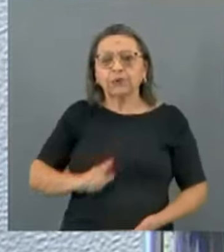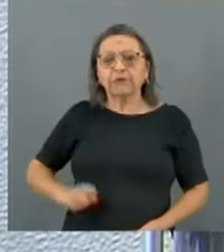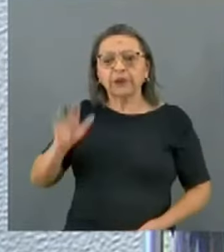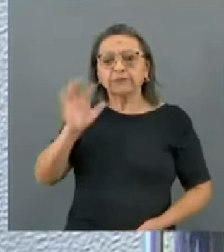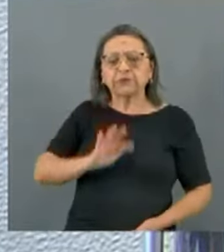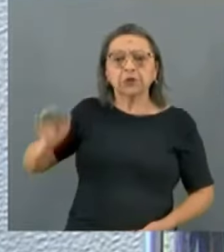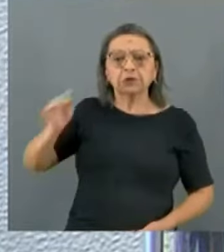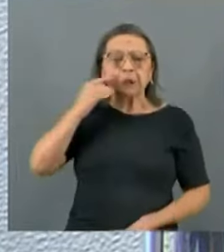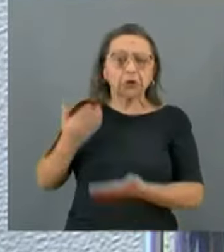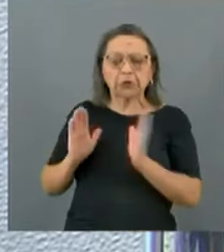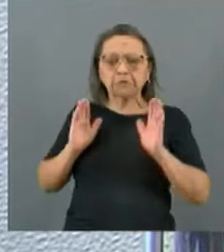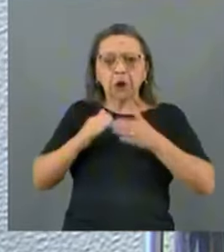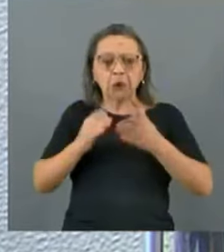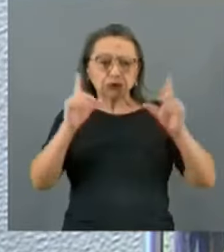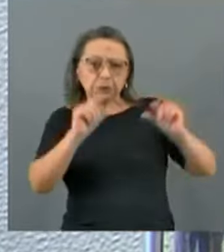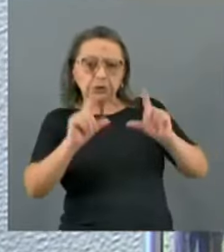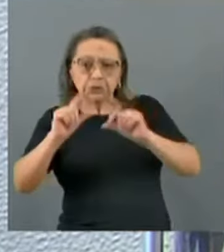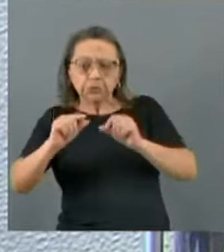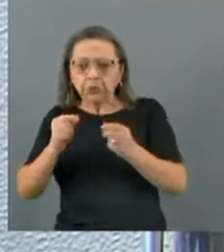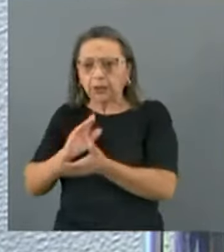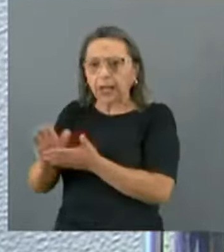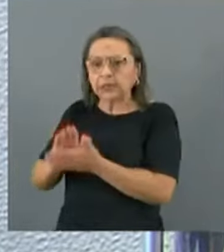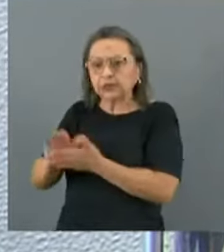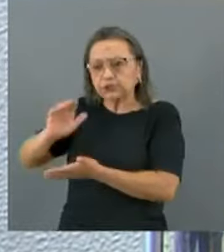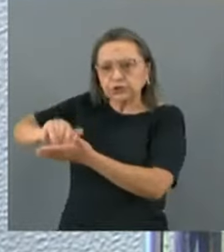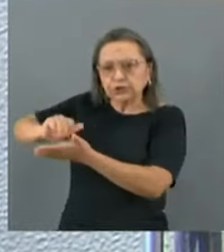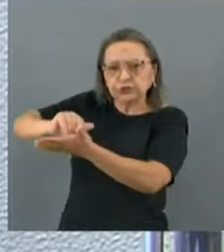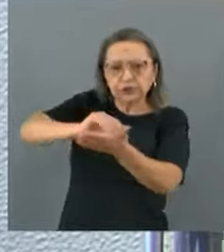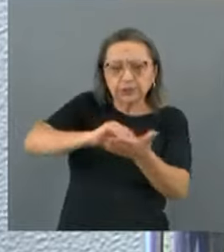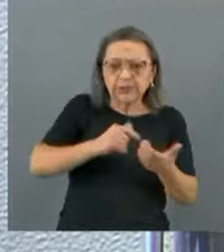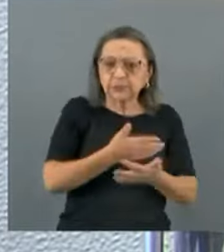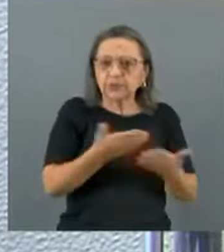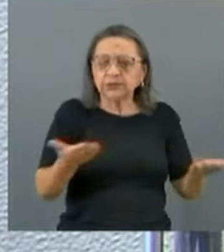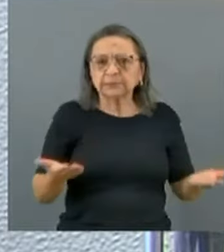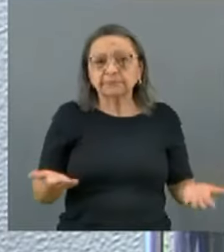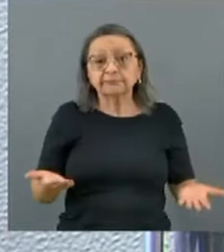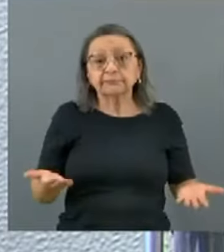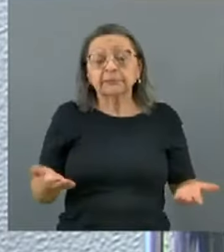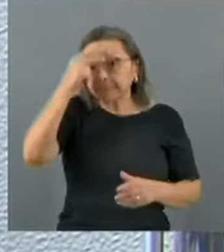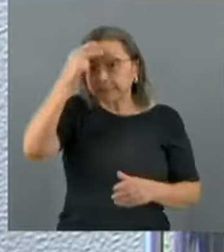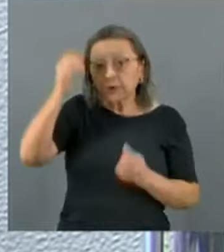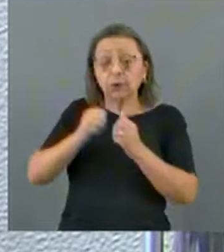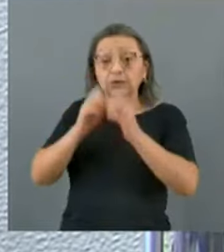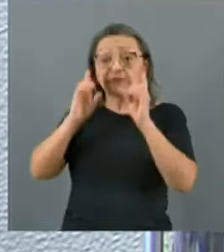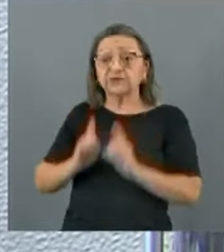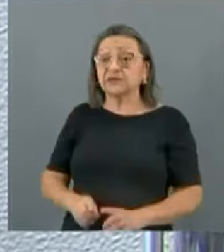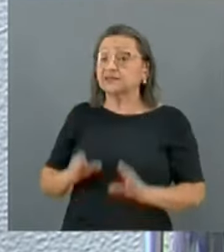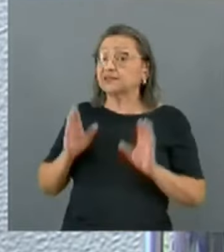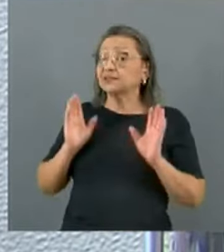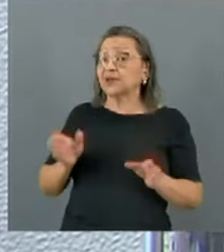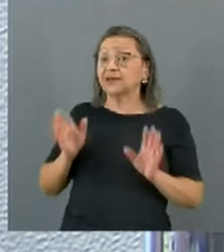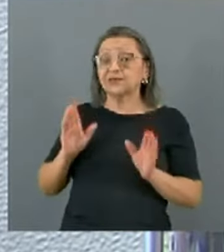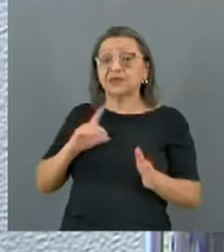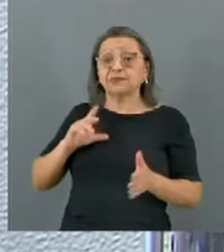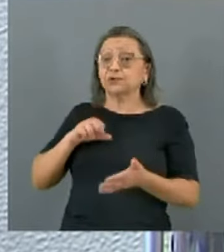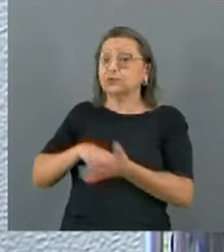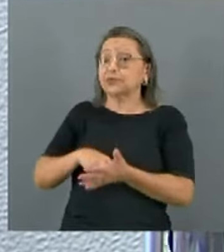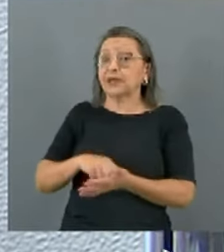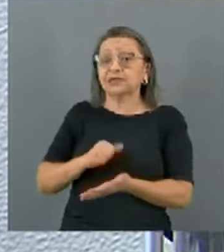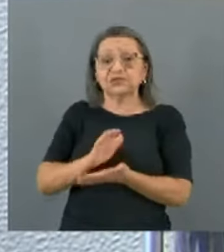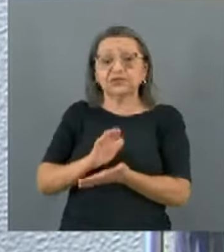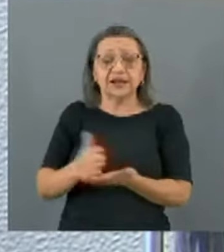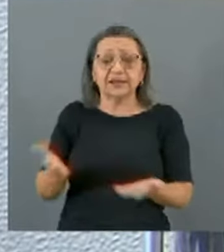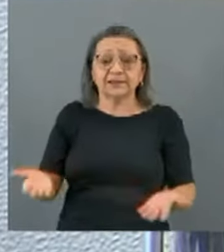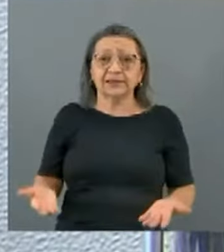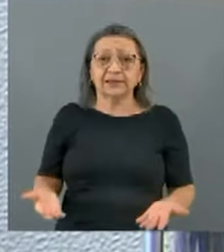de gastos, né? De onde retirar gastos e tal. A pessoa com deficiência já foi punida já por isso. Só